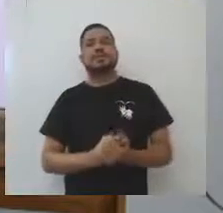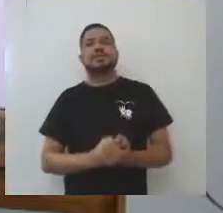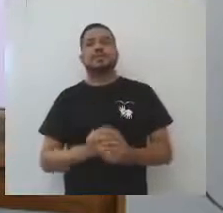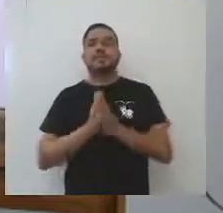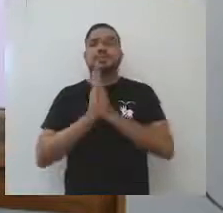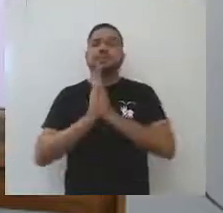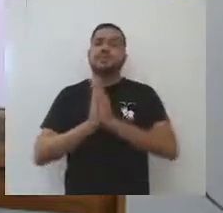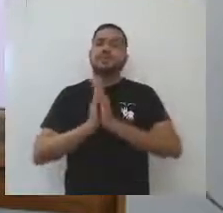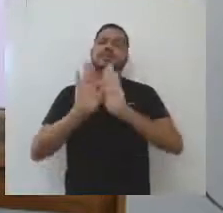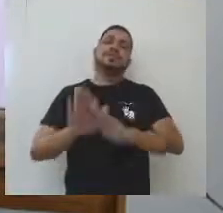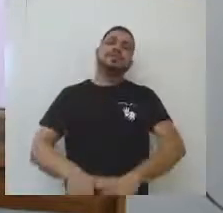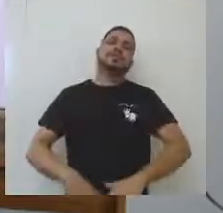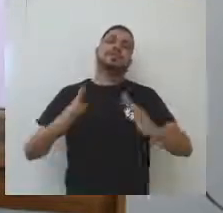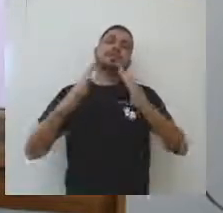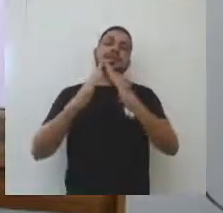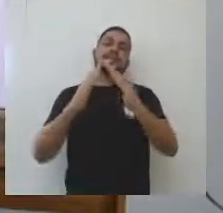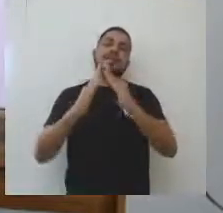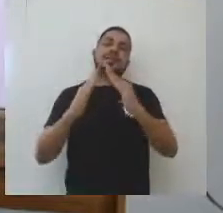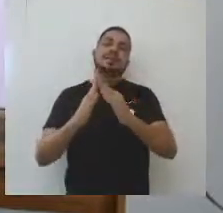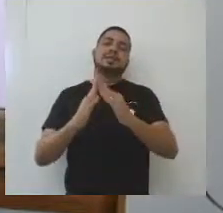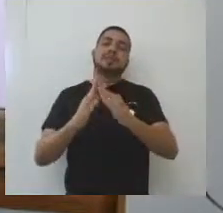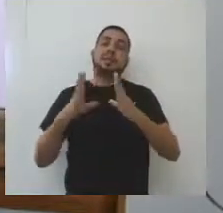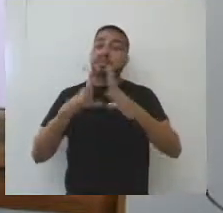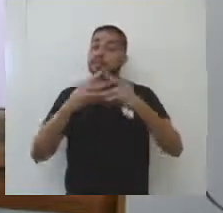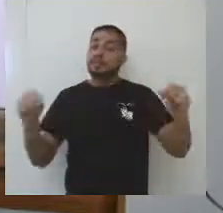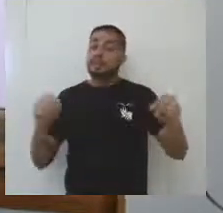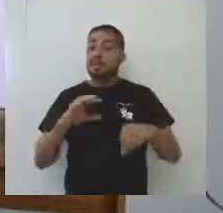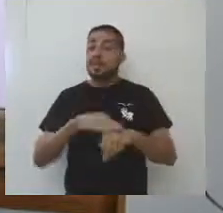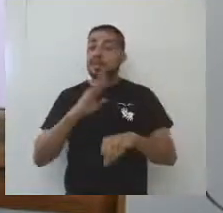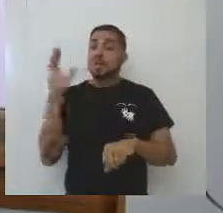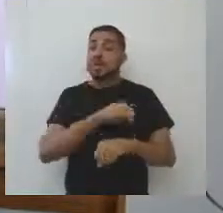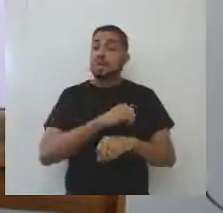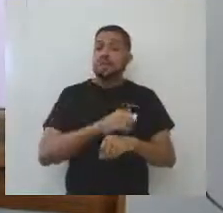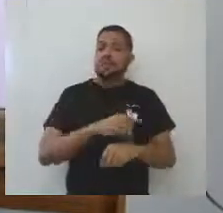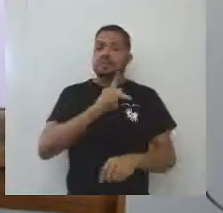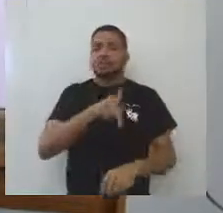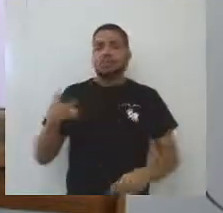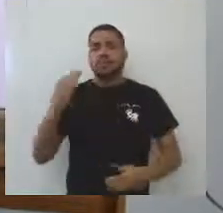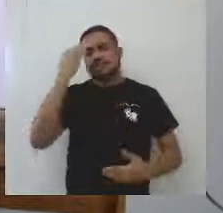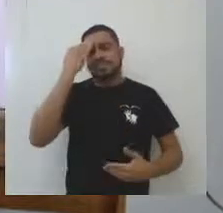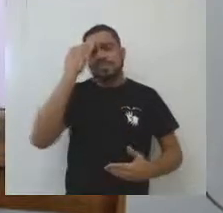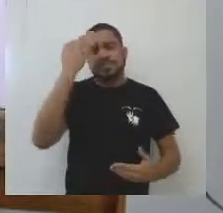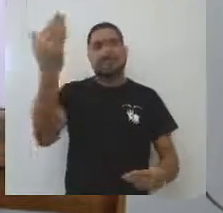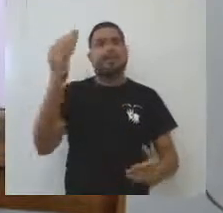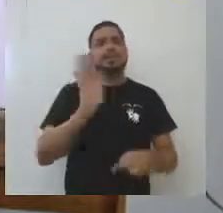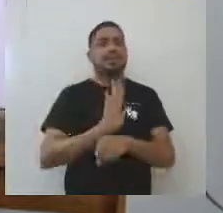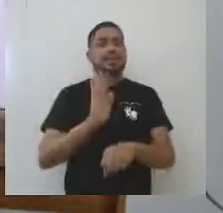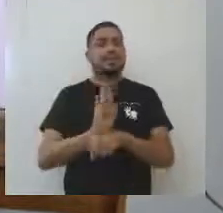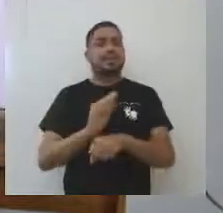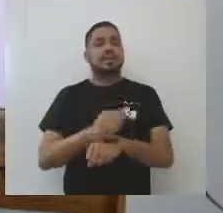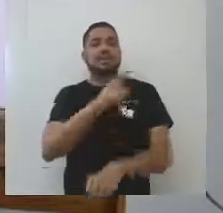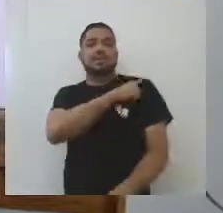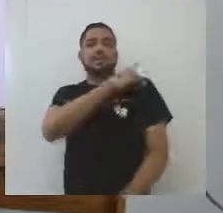favor, fiquem em casa para isso passar mais rápido. Professores, obrigado aí por essa tarde novamente